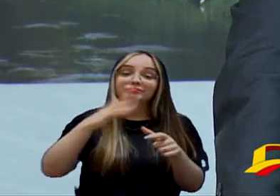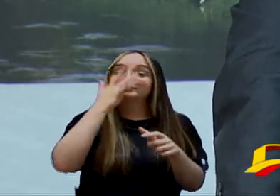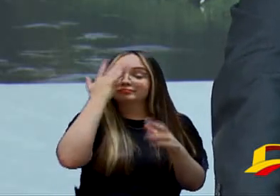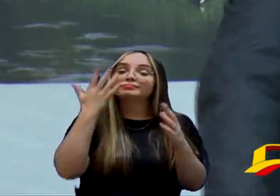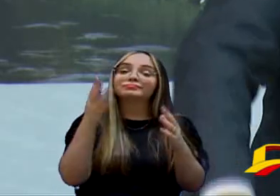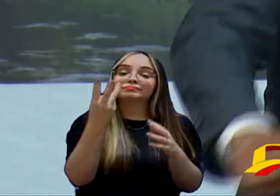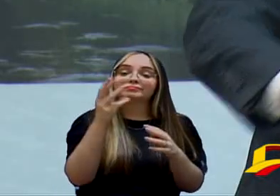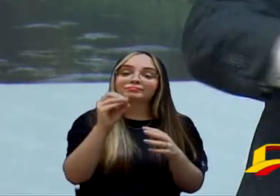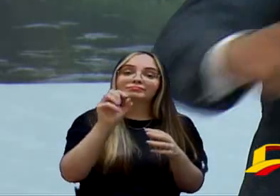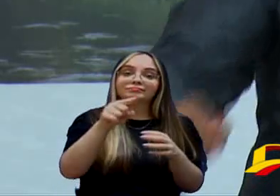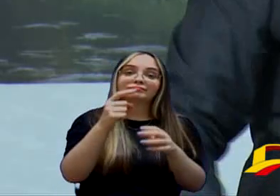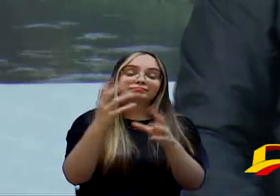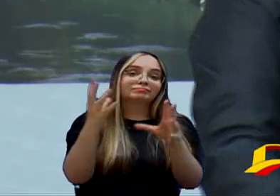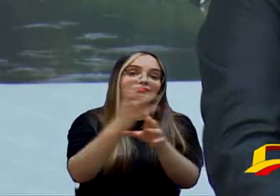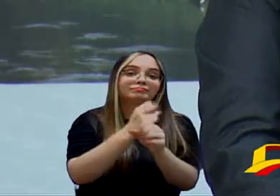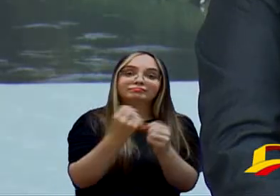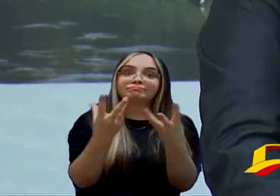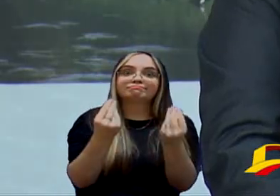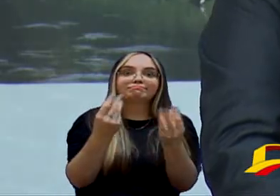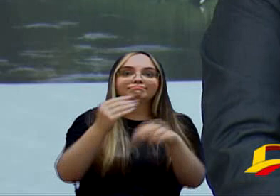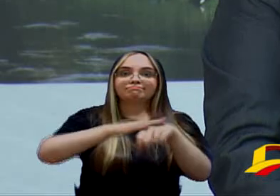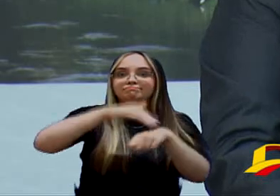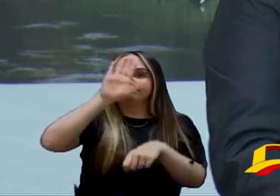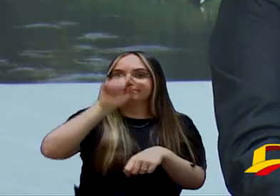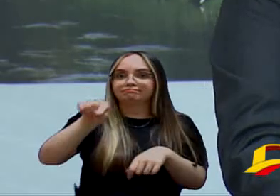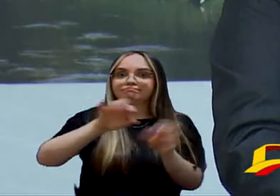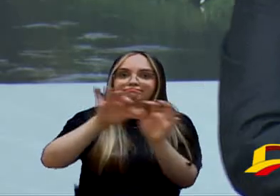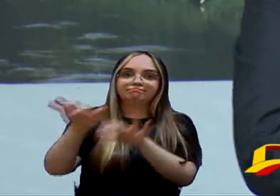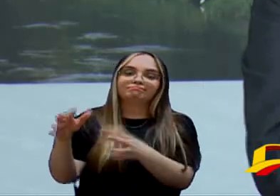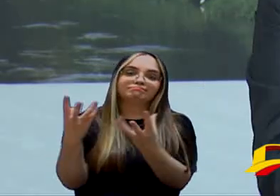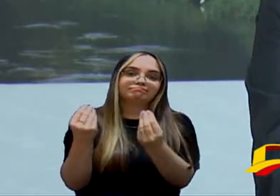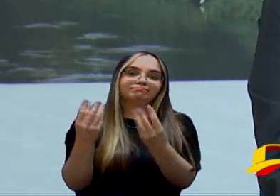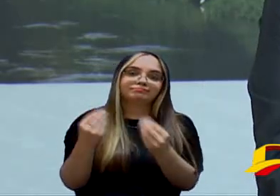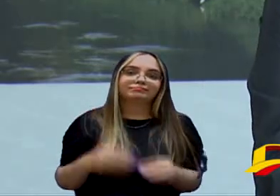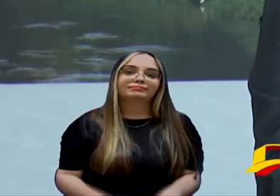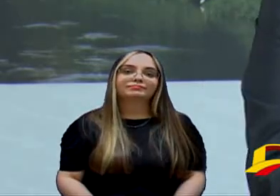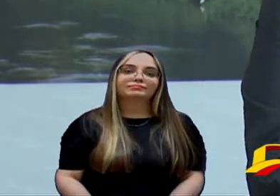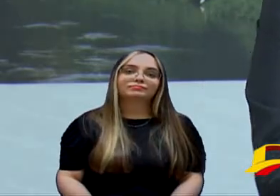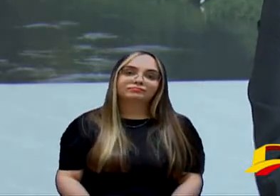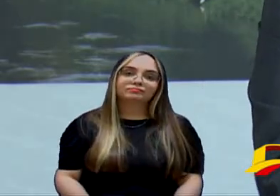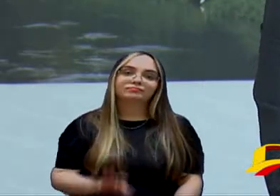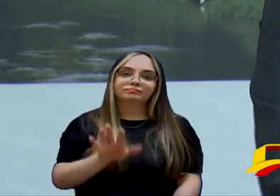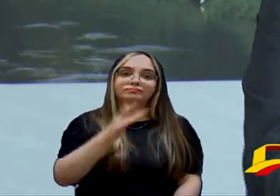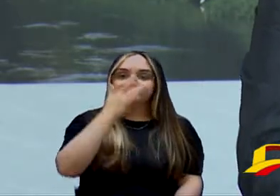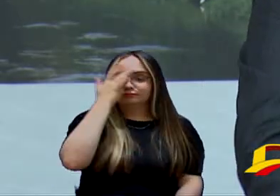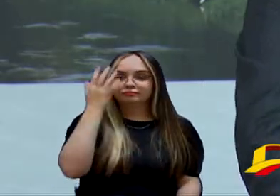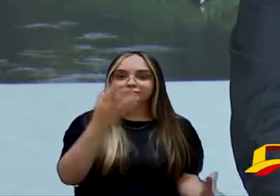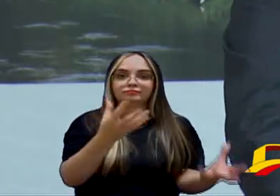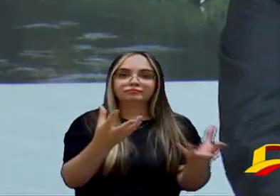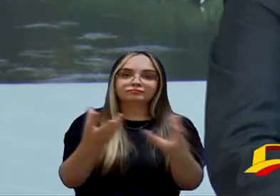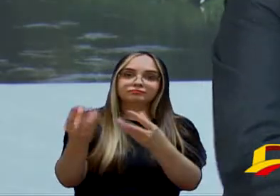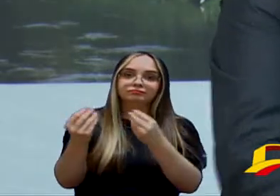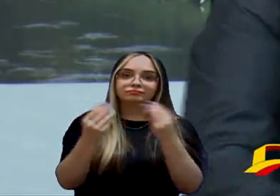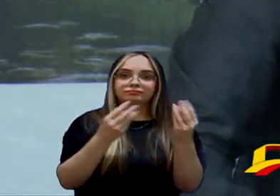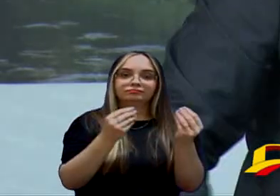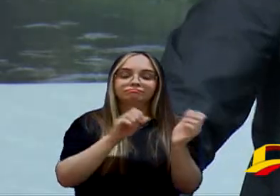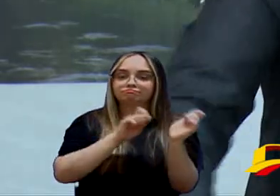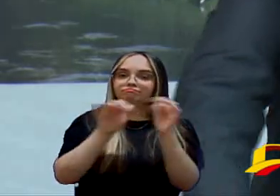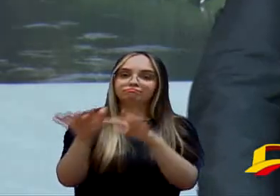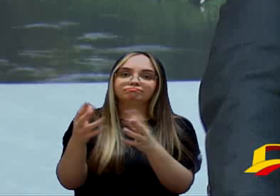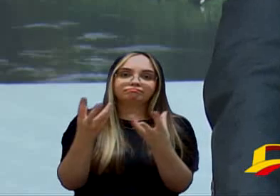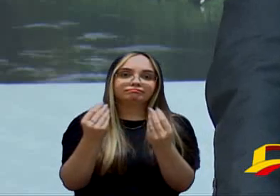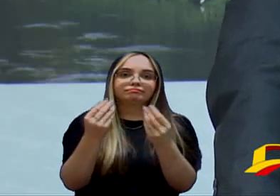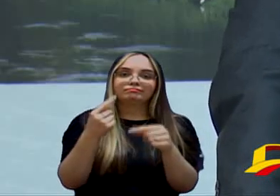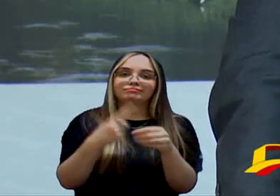ali uma região de proporções que são não tão grandes mais a população ela está naquele local